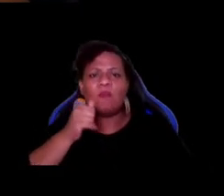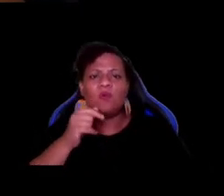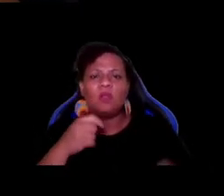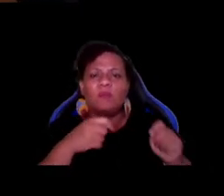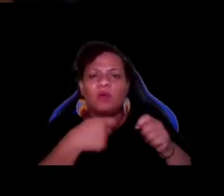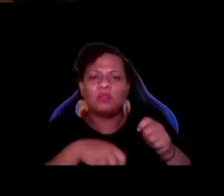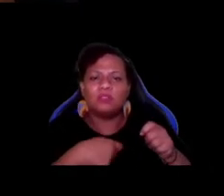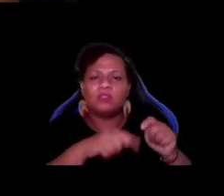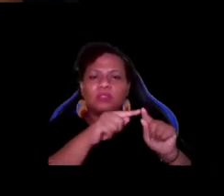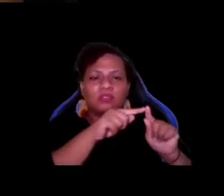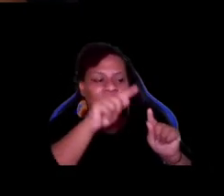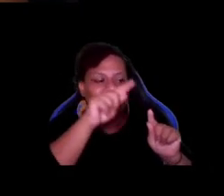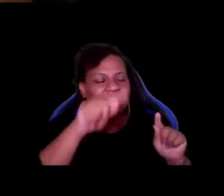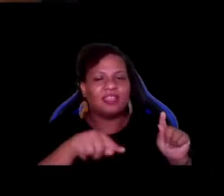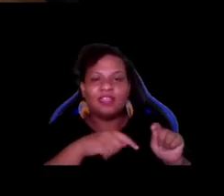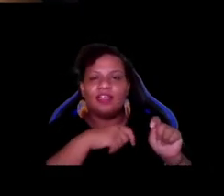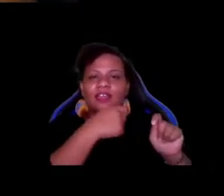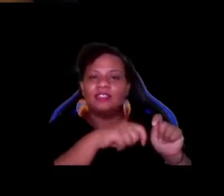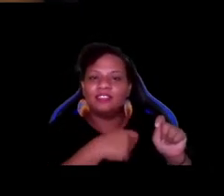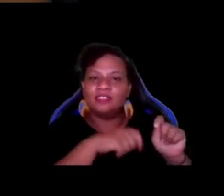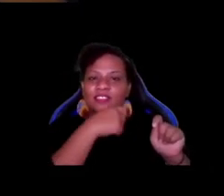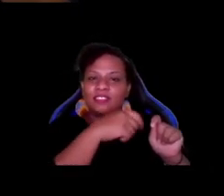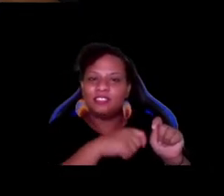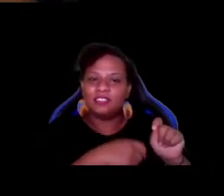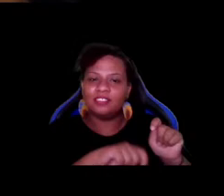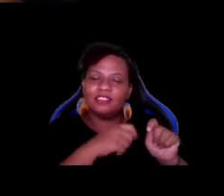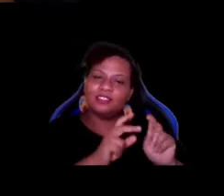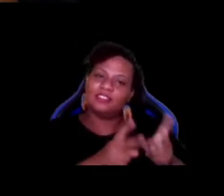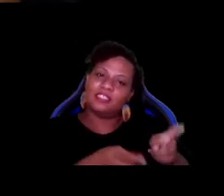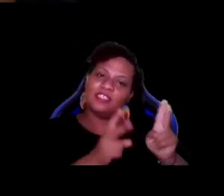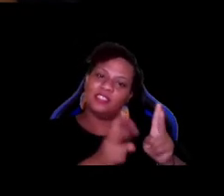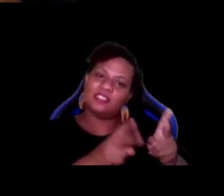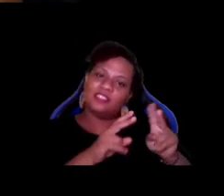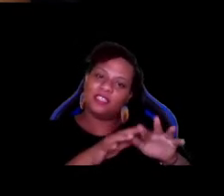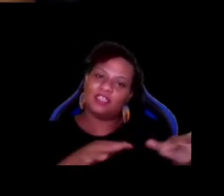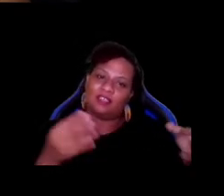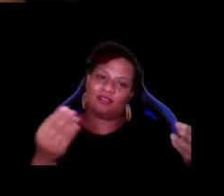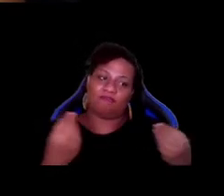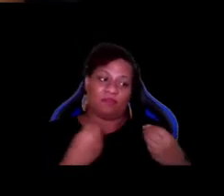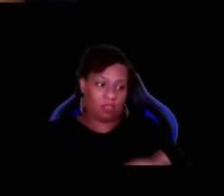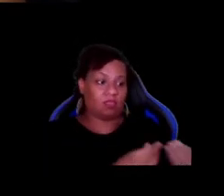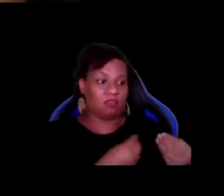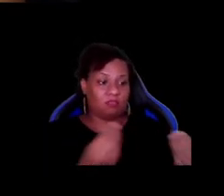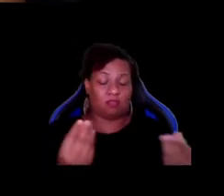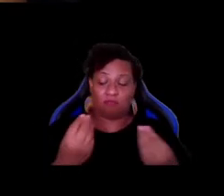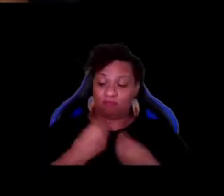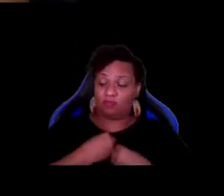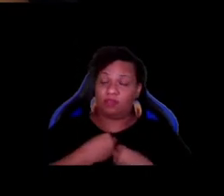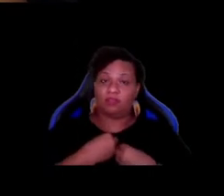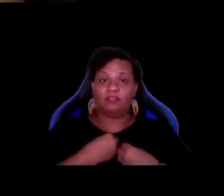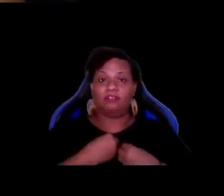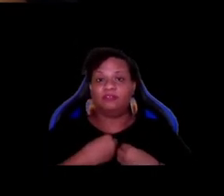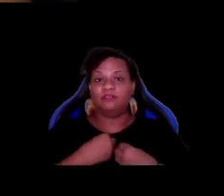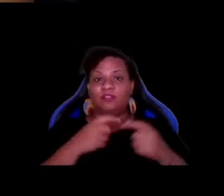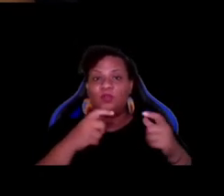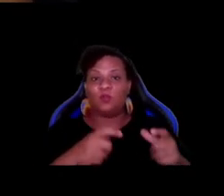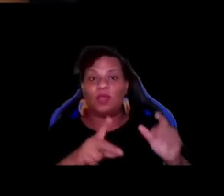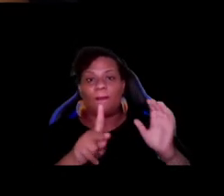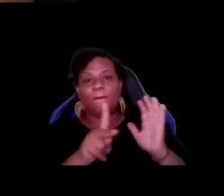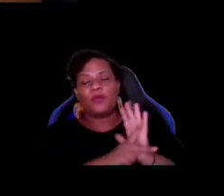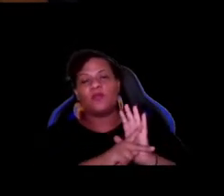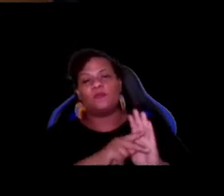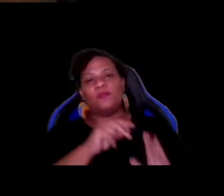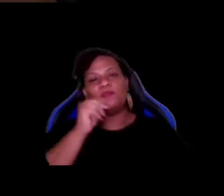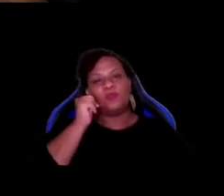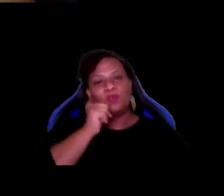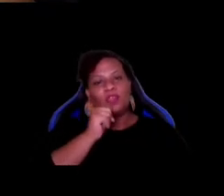triângulozinho, como normalmente são delegado o lugar para as mulheres, mas